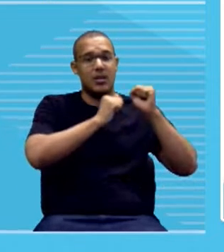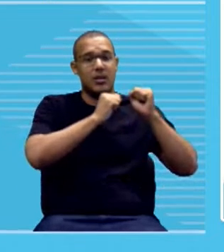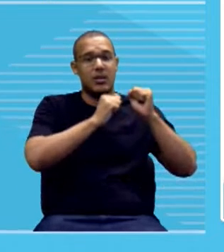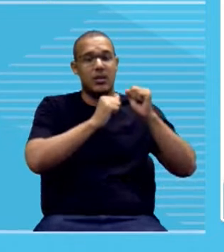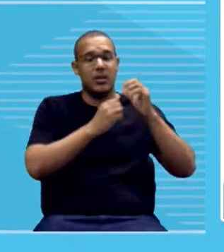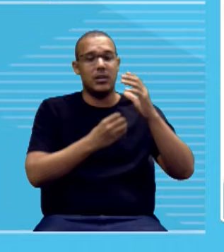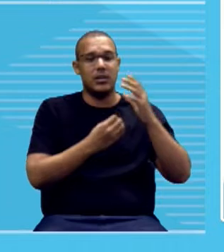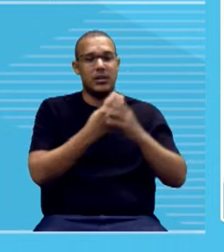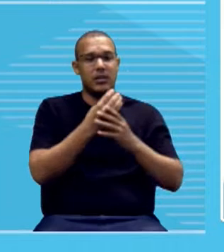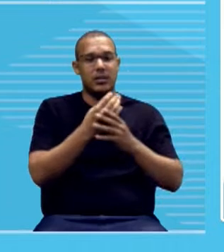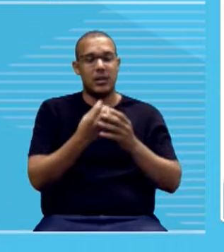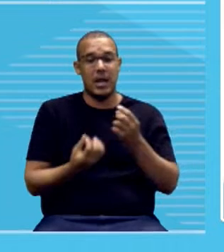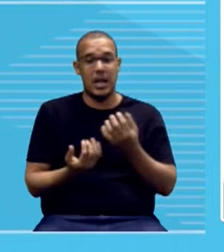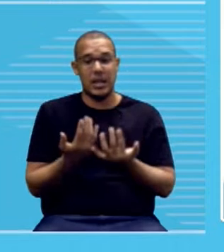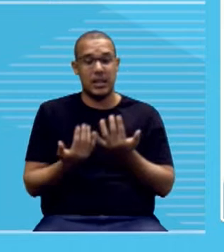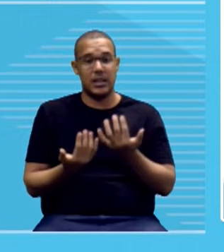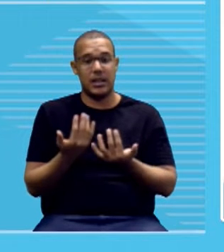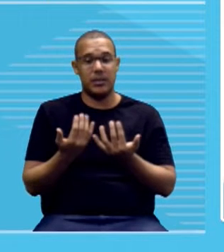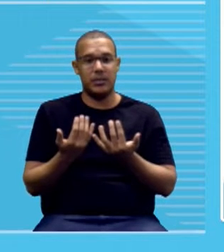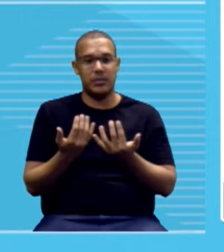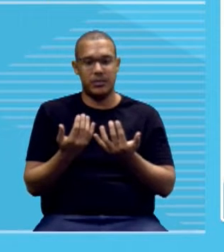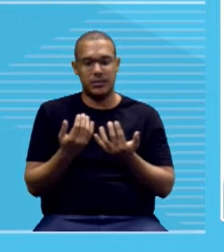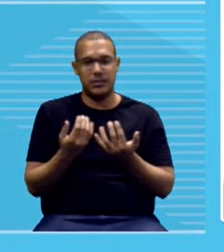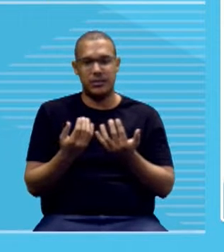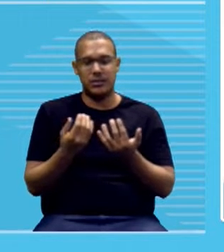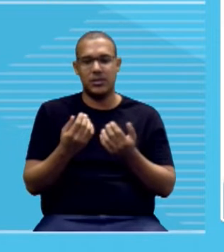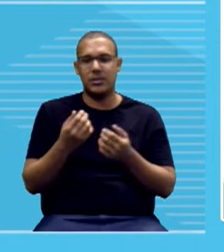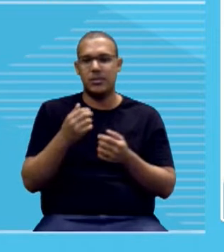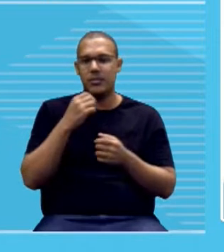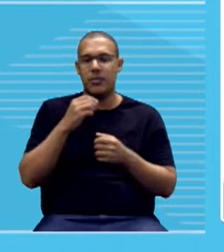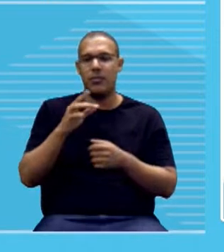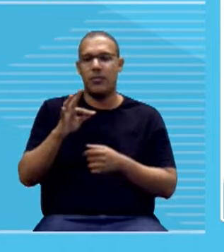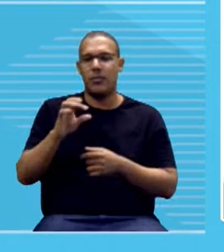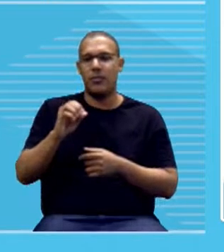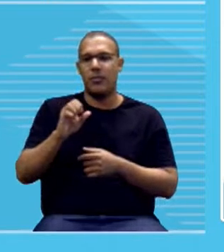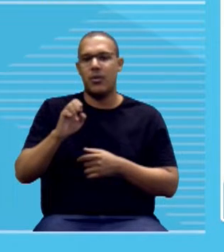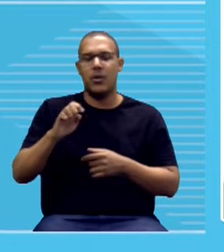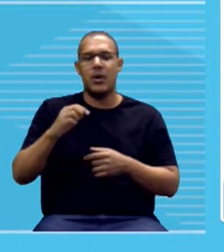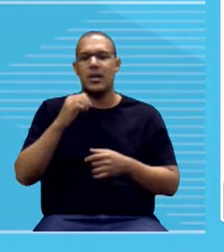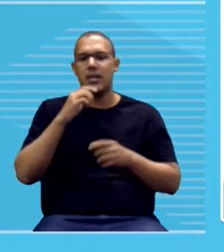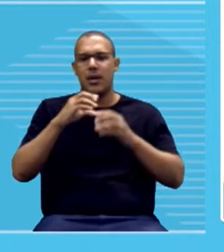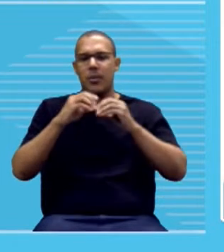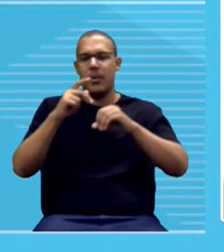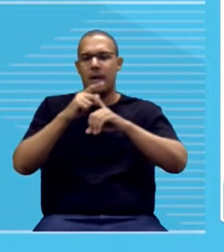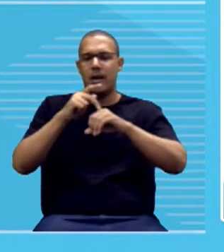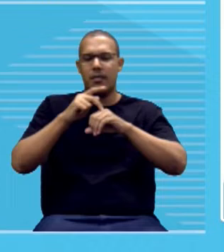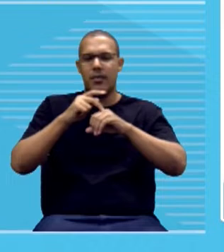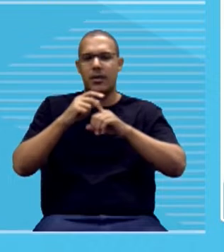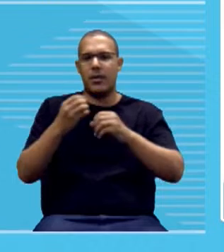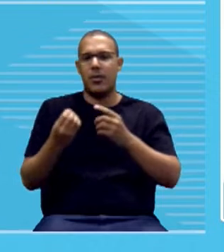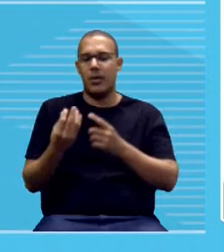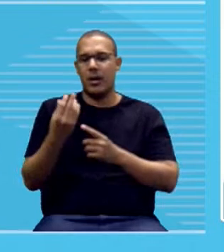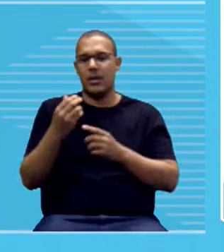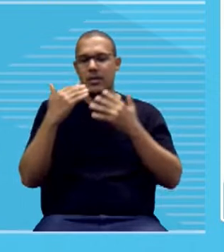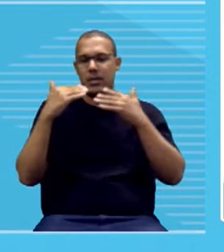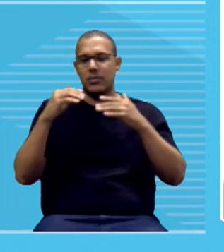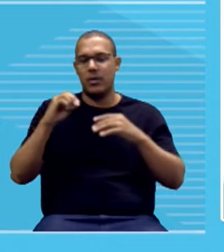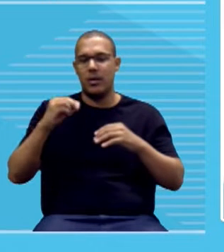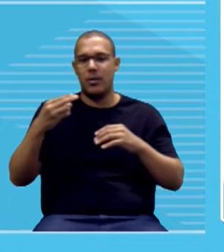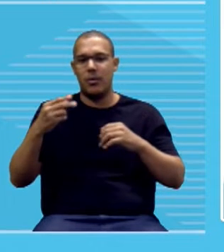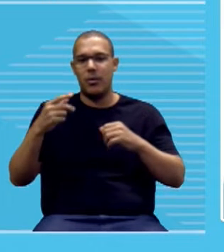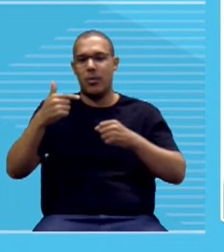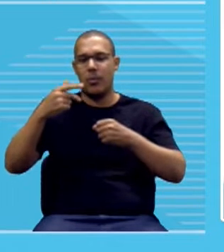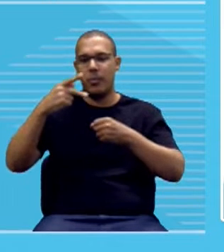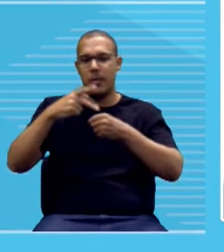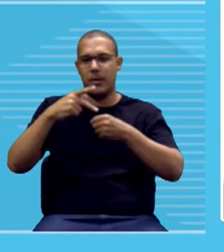gerada através da queima de material fóssil, né? Carvão, gás natural ou petróleo. Você não tem